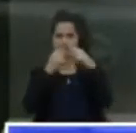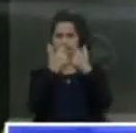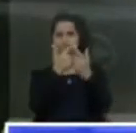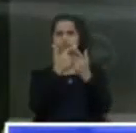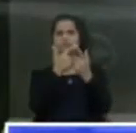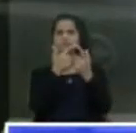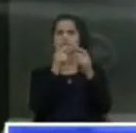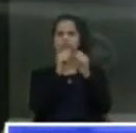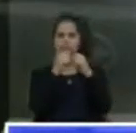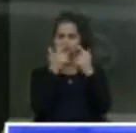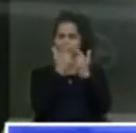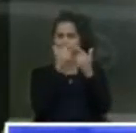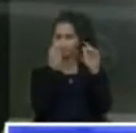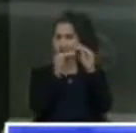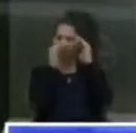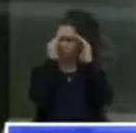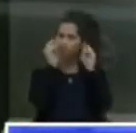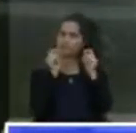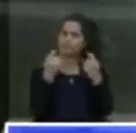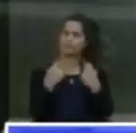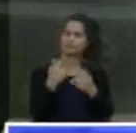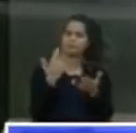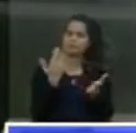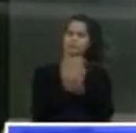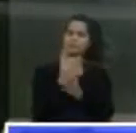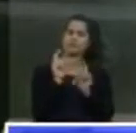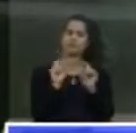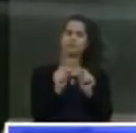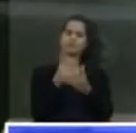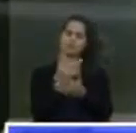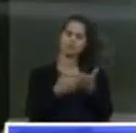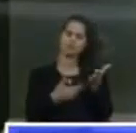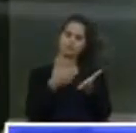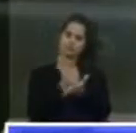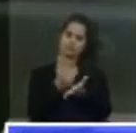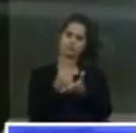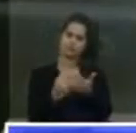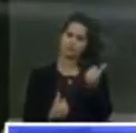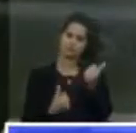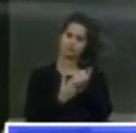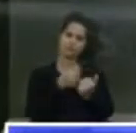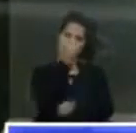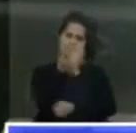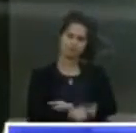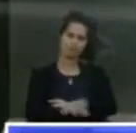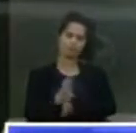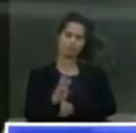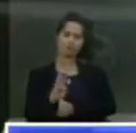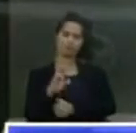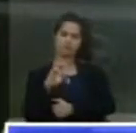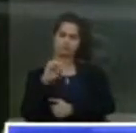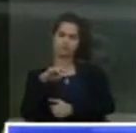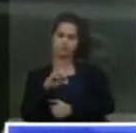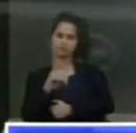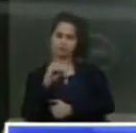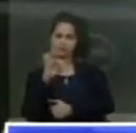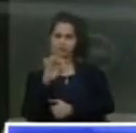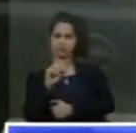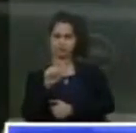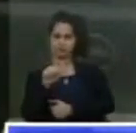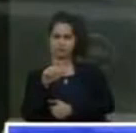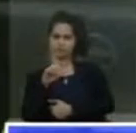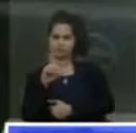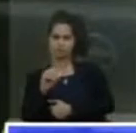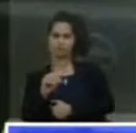que seja aprovada a moção de apoio ao deputado Bruno Toledo pelos